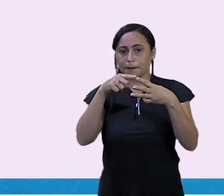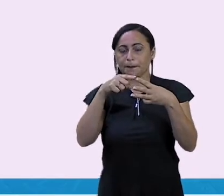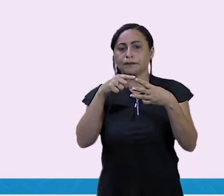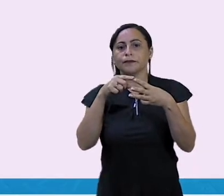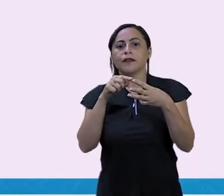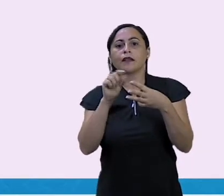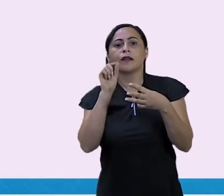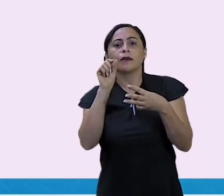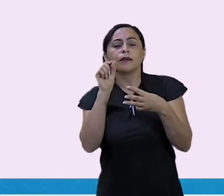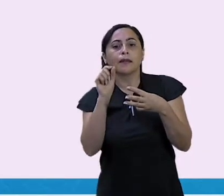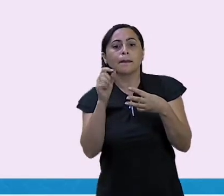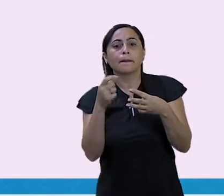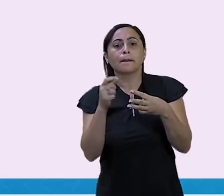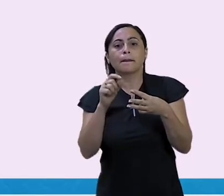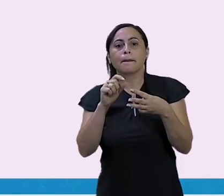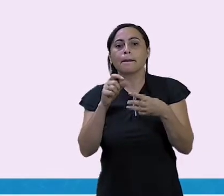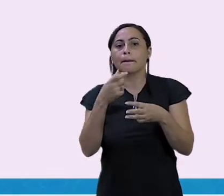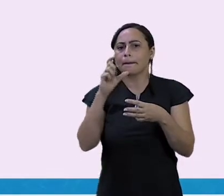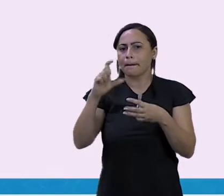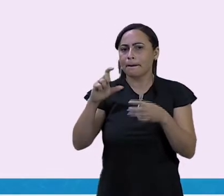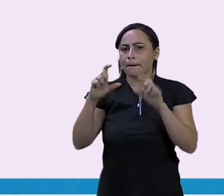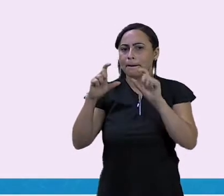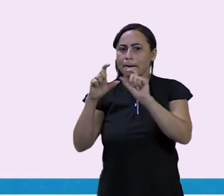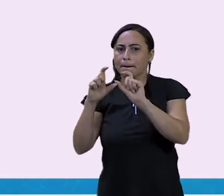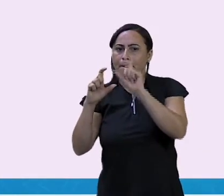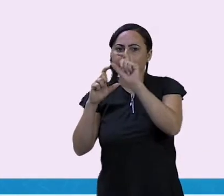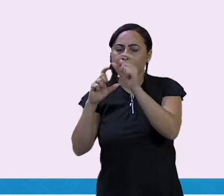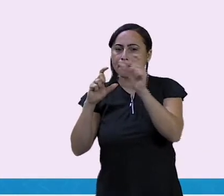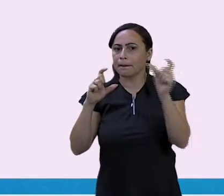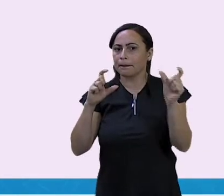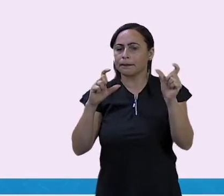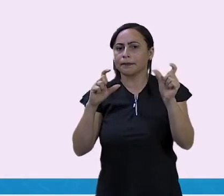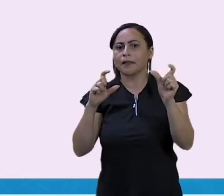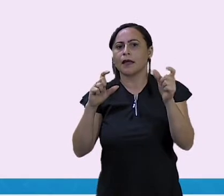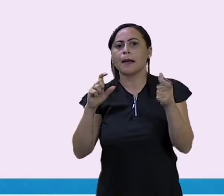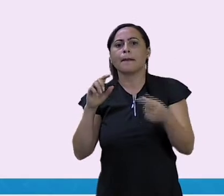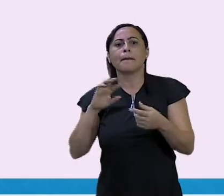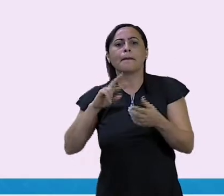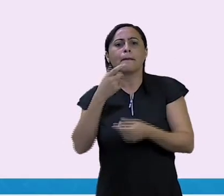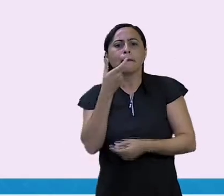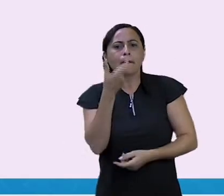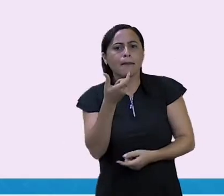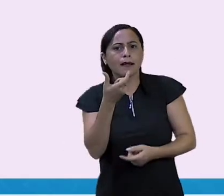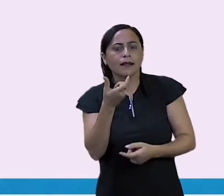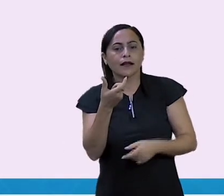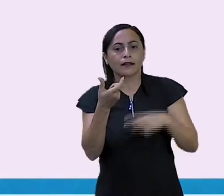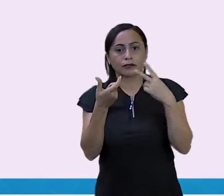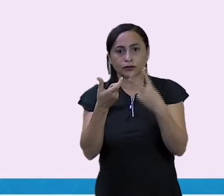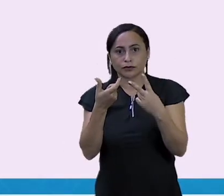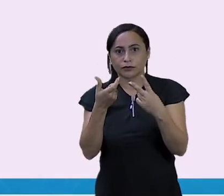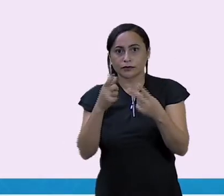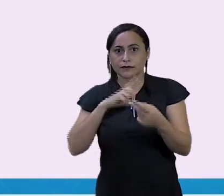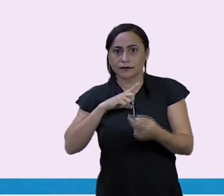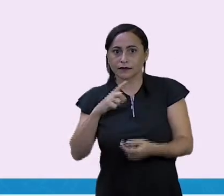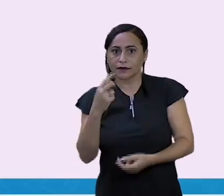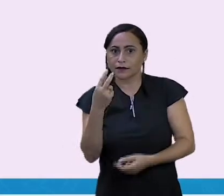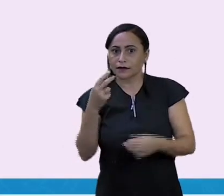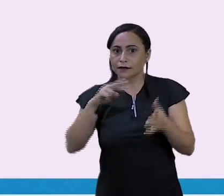duas palavras ou mais que apresentam significados iguais